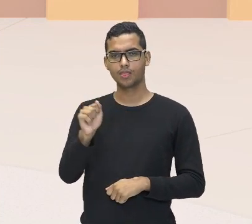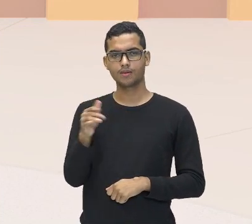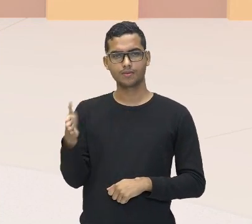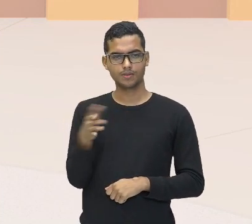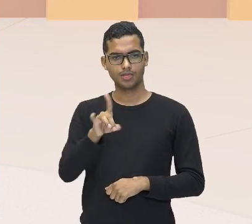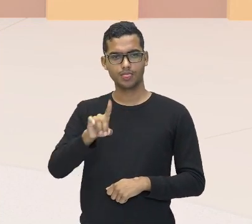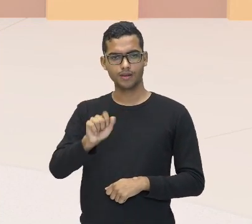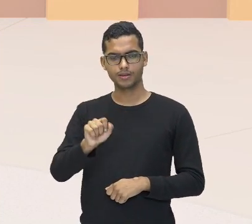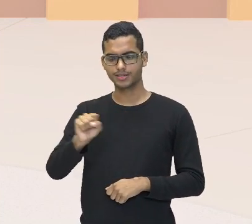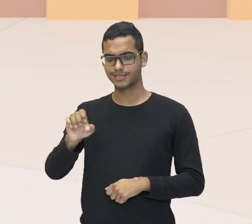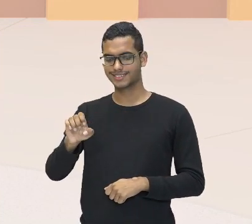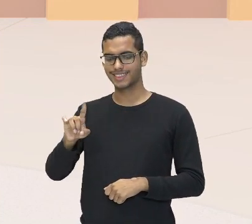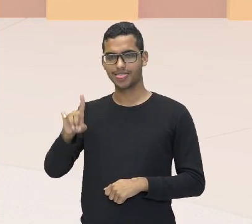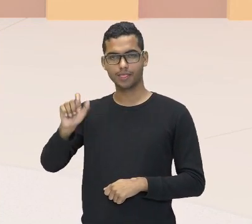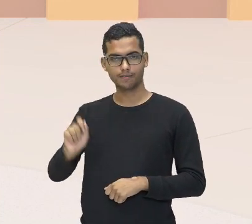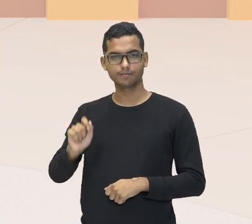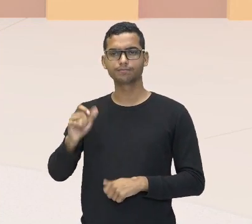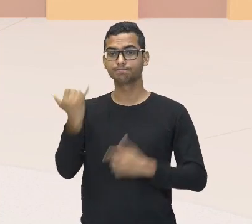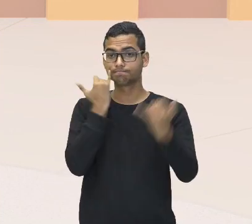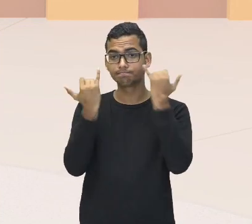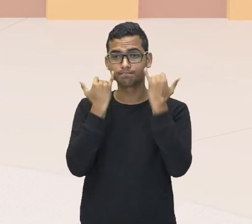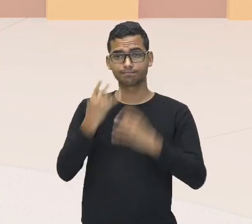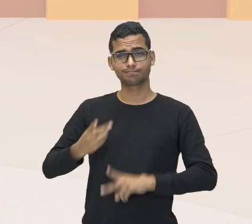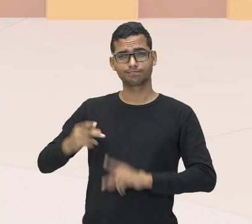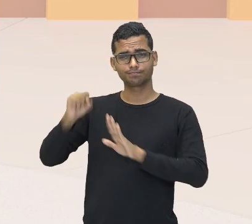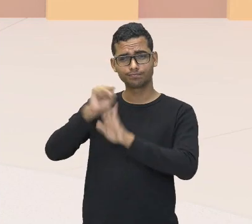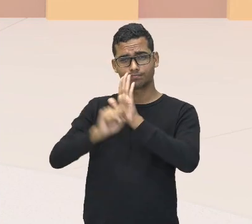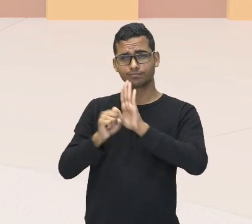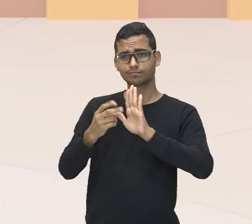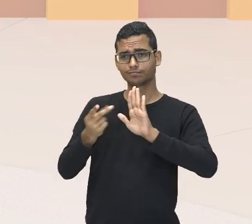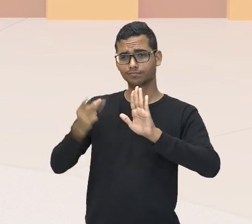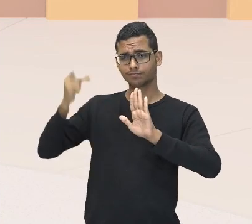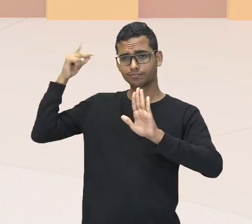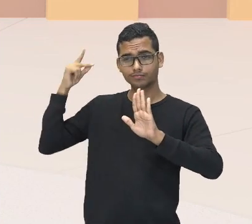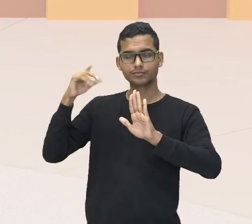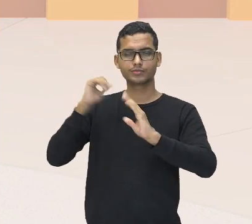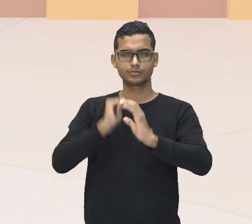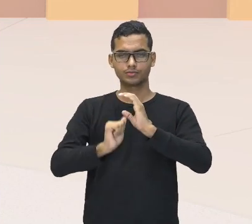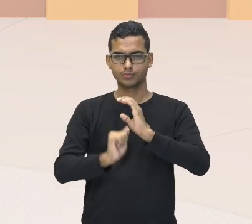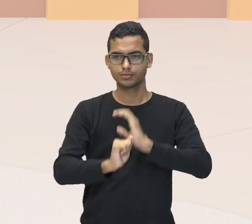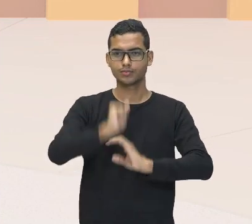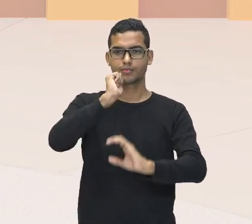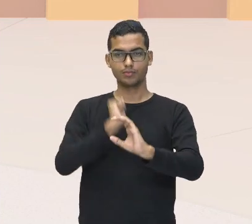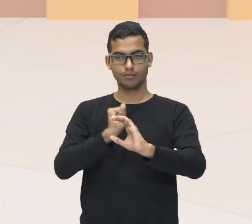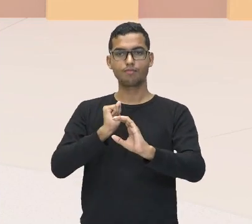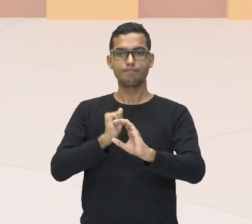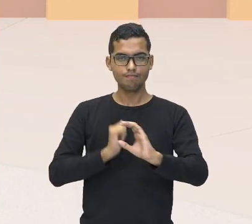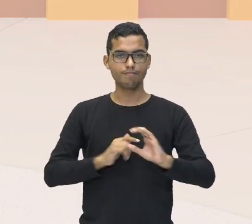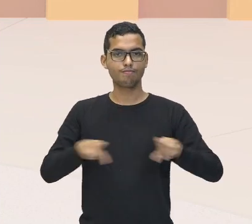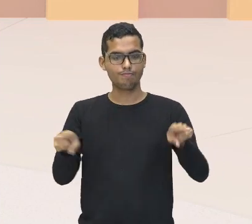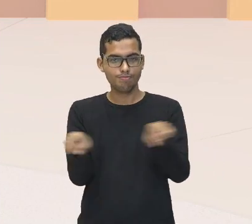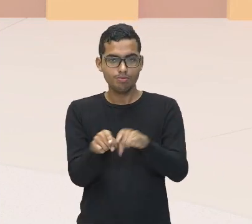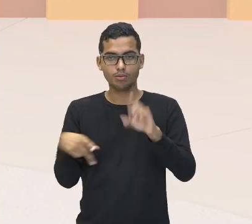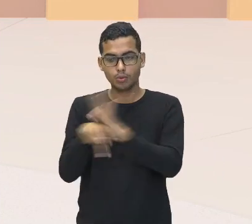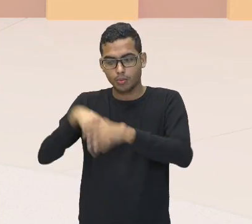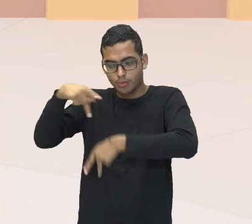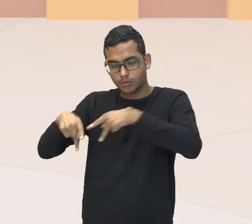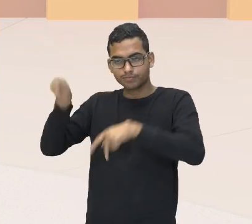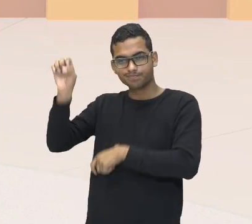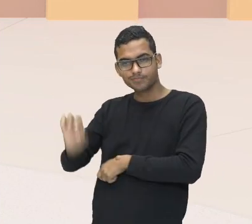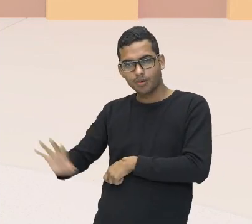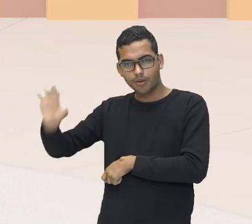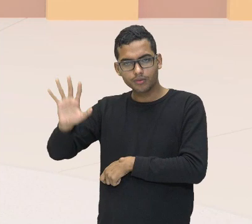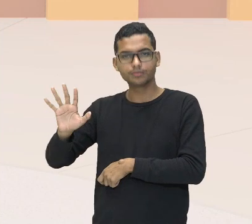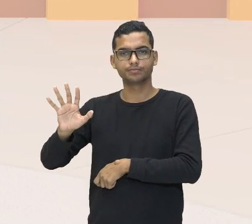de transações que aconteciam lá 2 séculos antes de Cristo, né? Aquela rota ali que os povos europeus